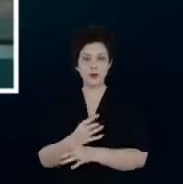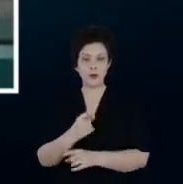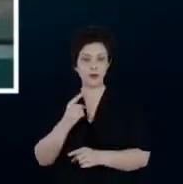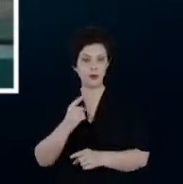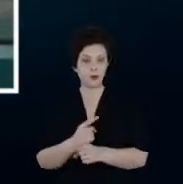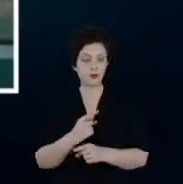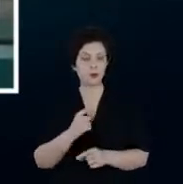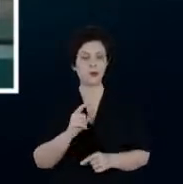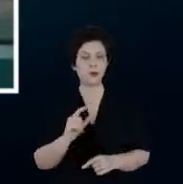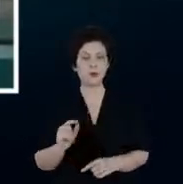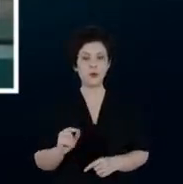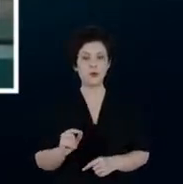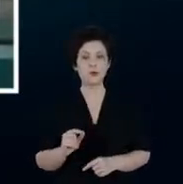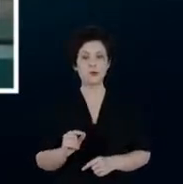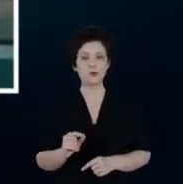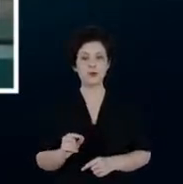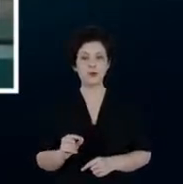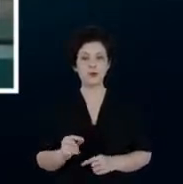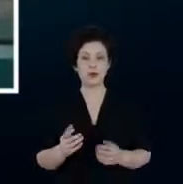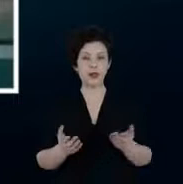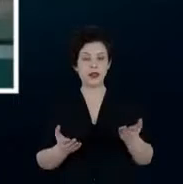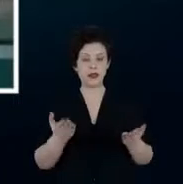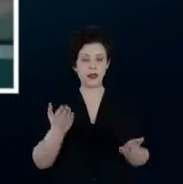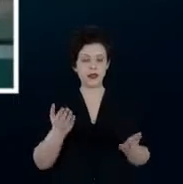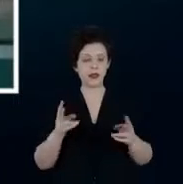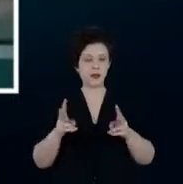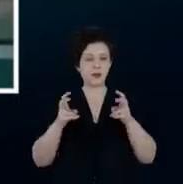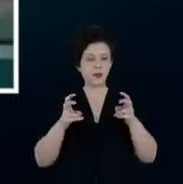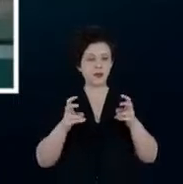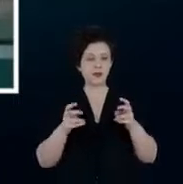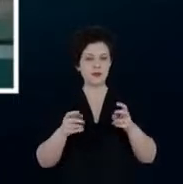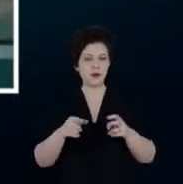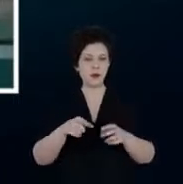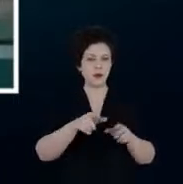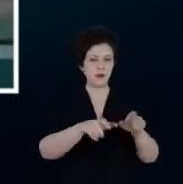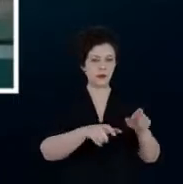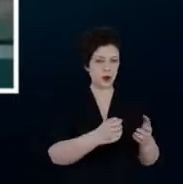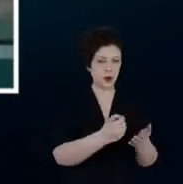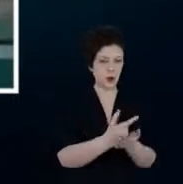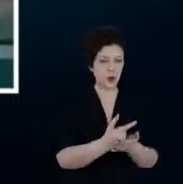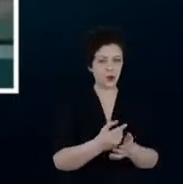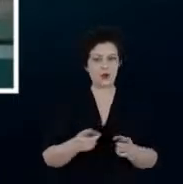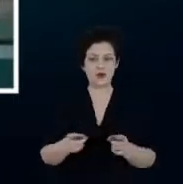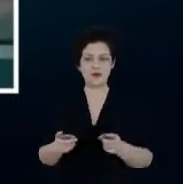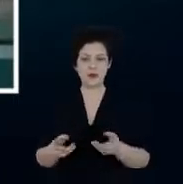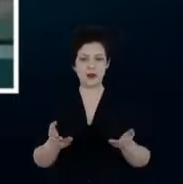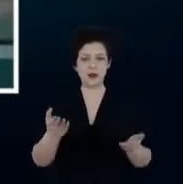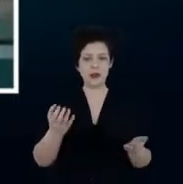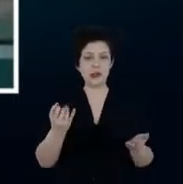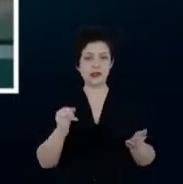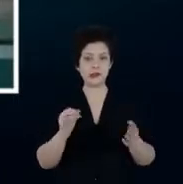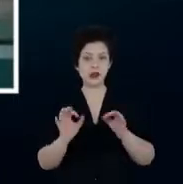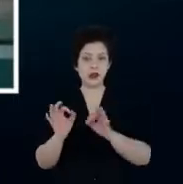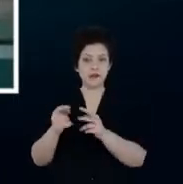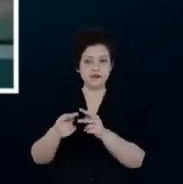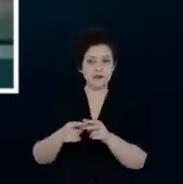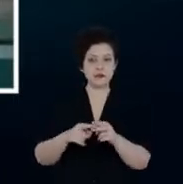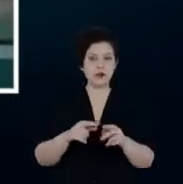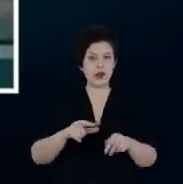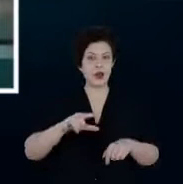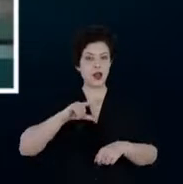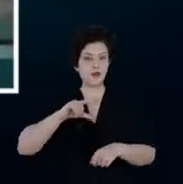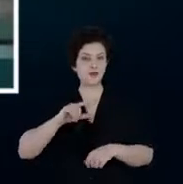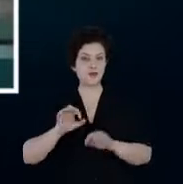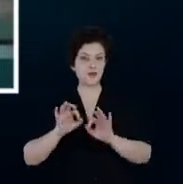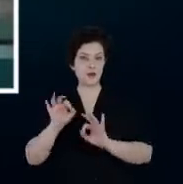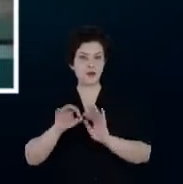um desequilíbrio na demanda e oferta, já vamos seguir essa lista já elaborada antes.